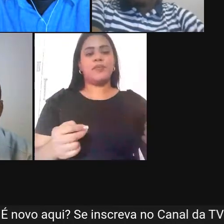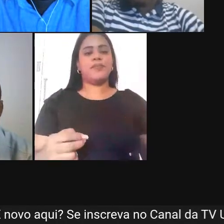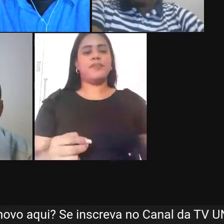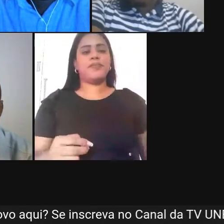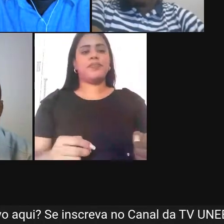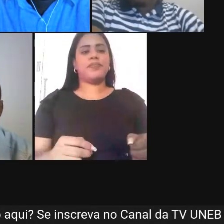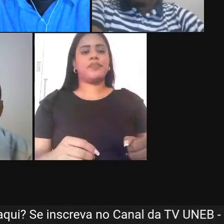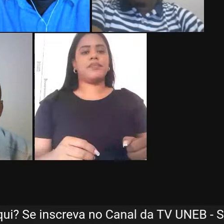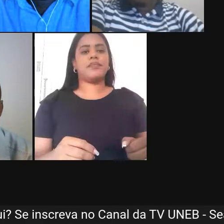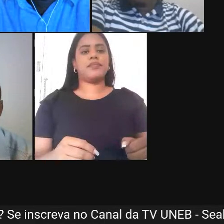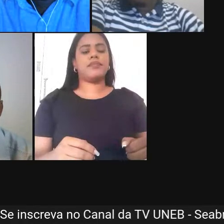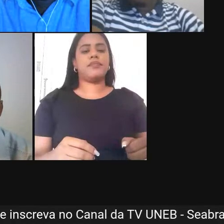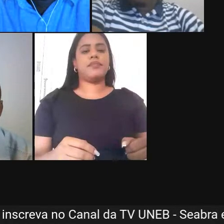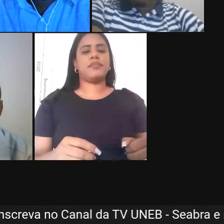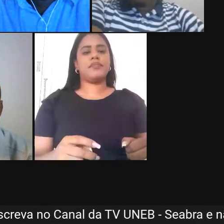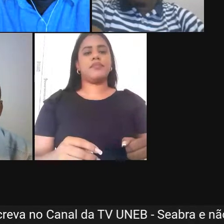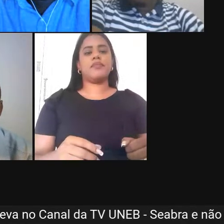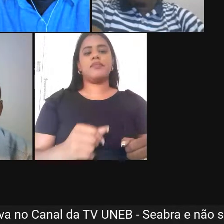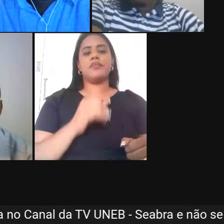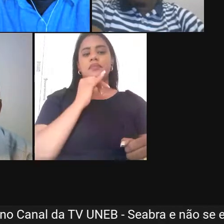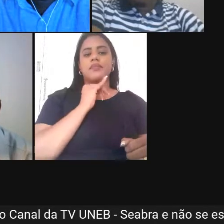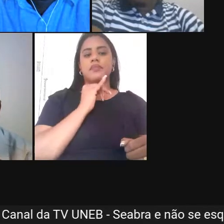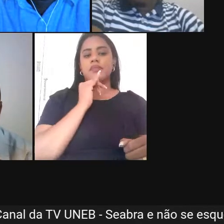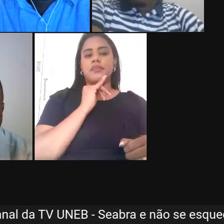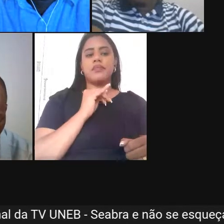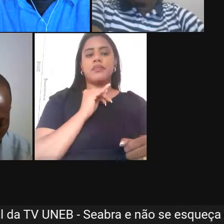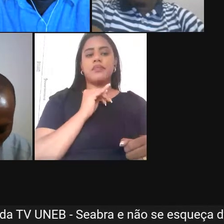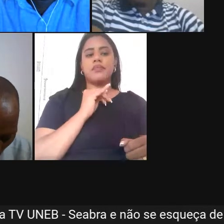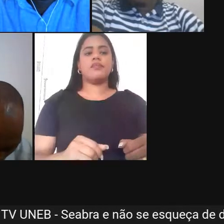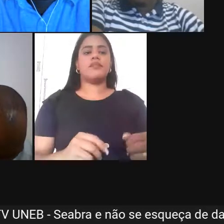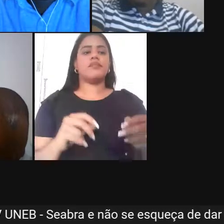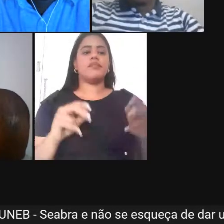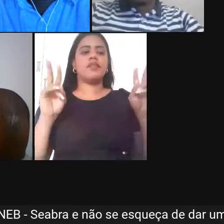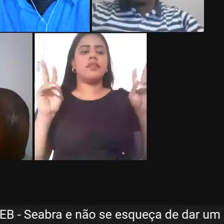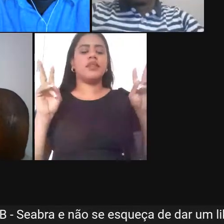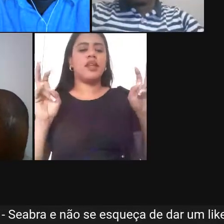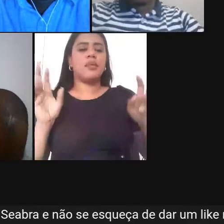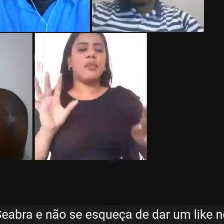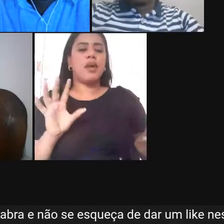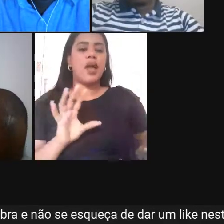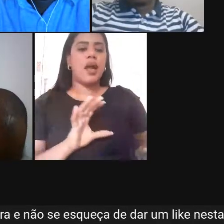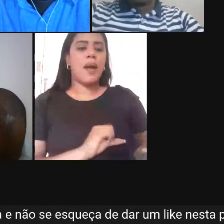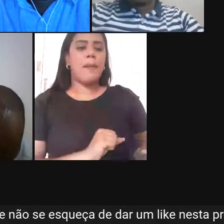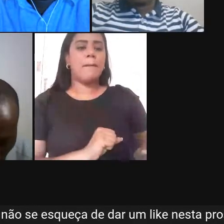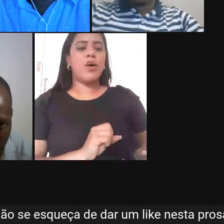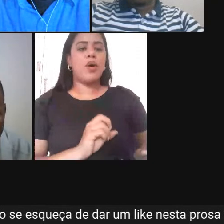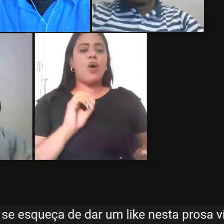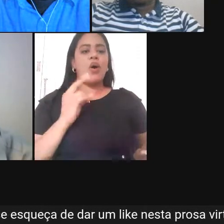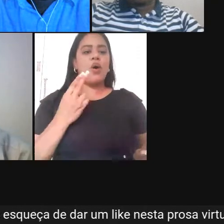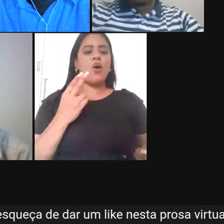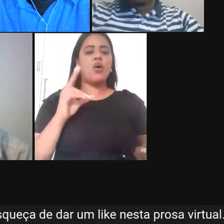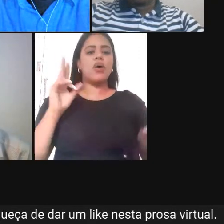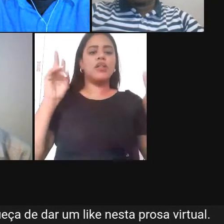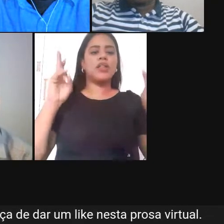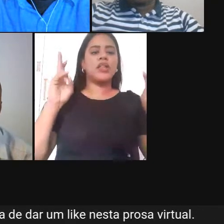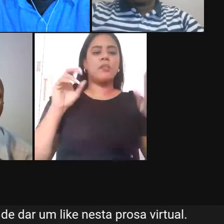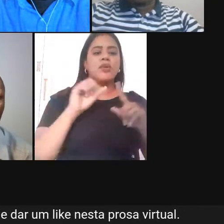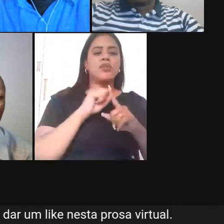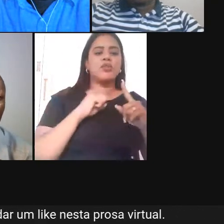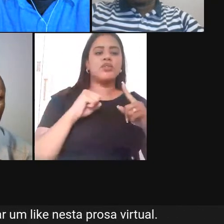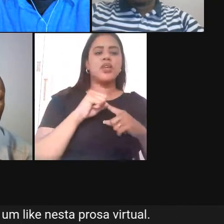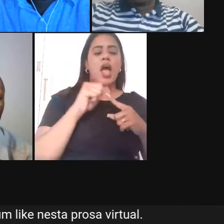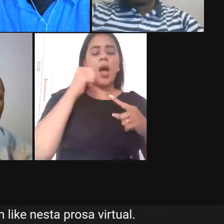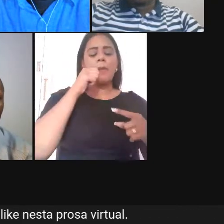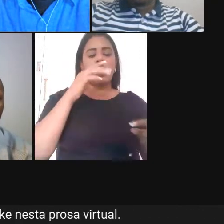Só por exemplo, a exposição de um tema, como o amor ou um tema social, a mulher tem que